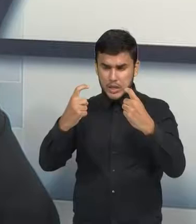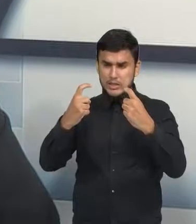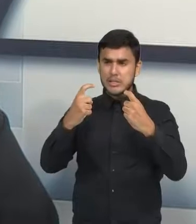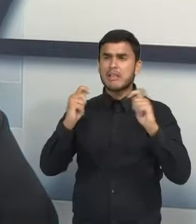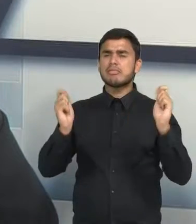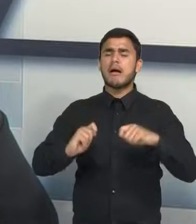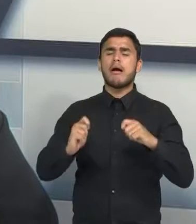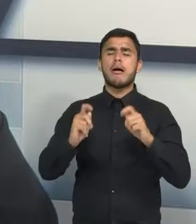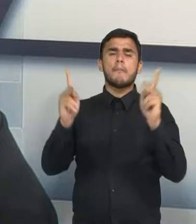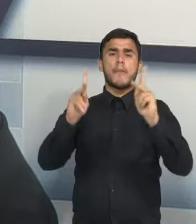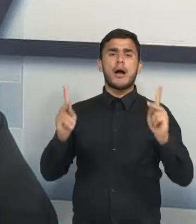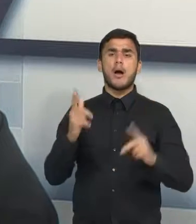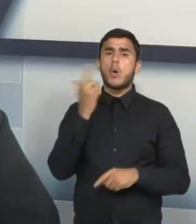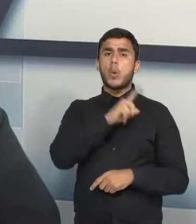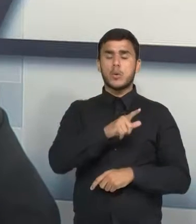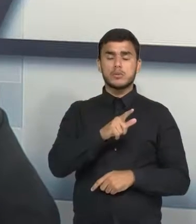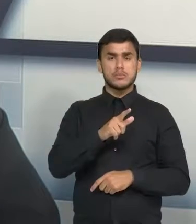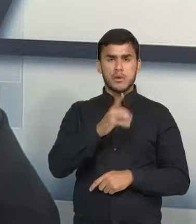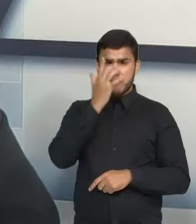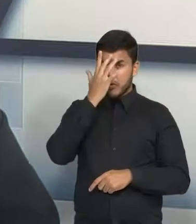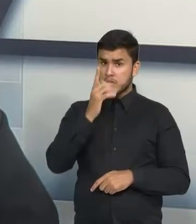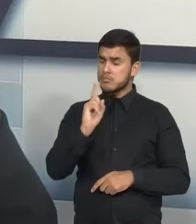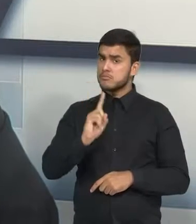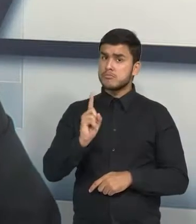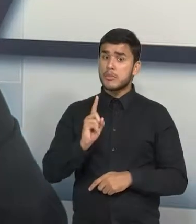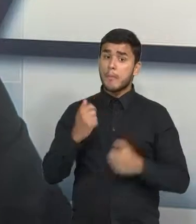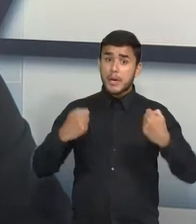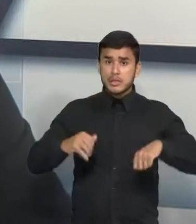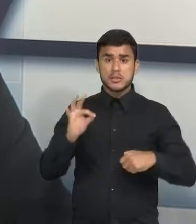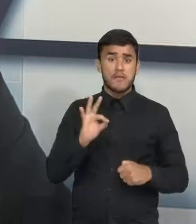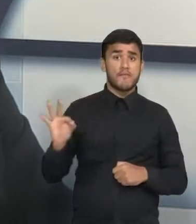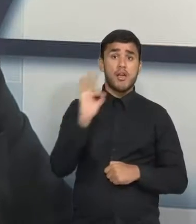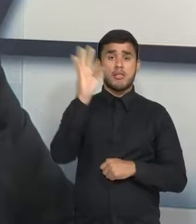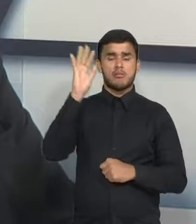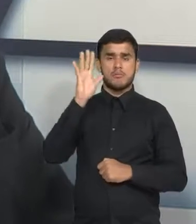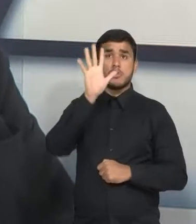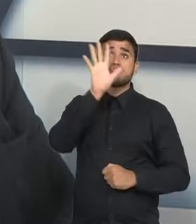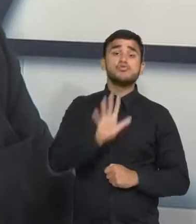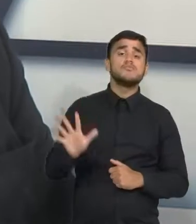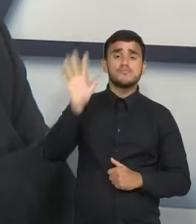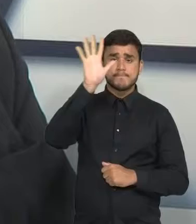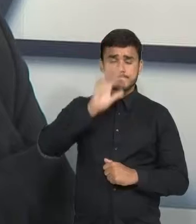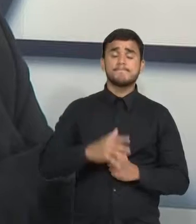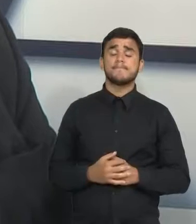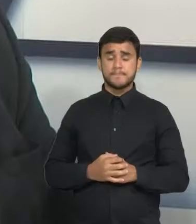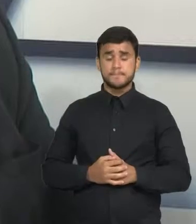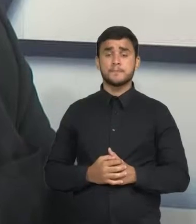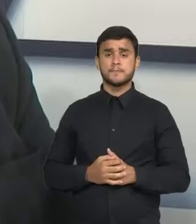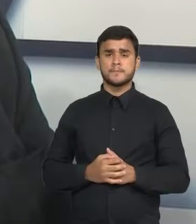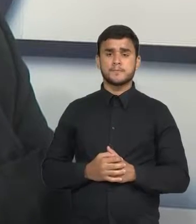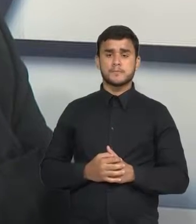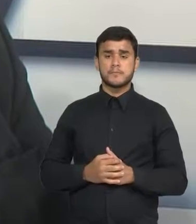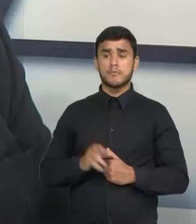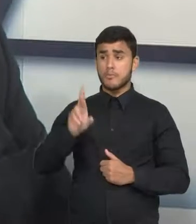Então, o Jungmann praticamente